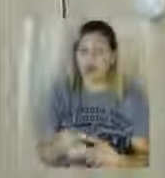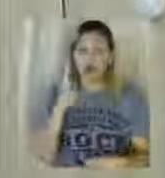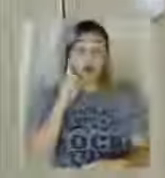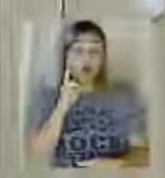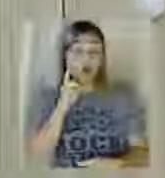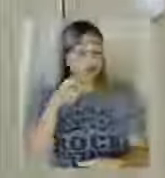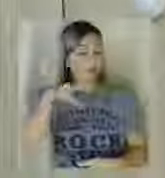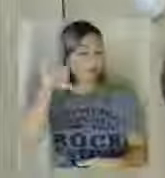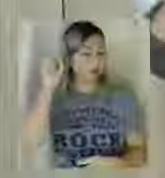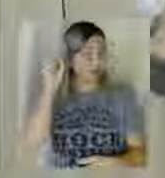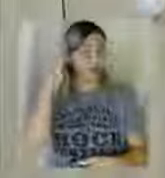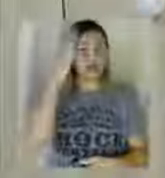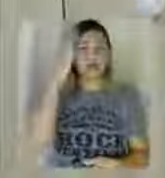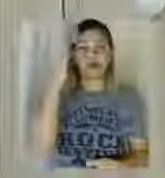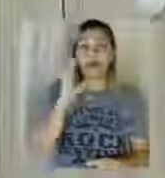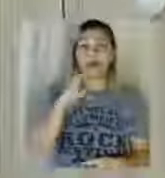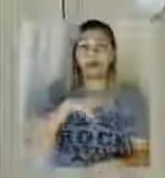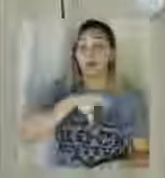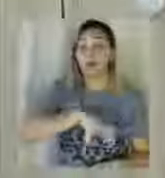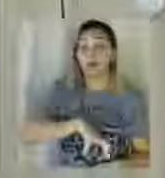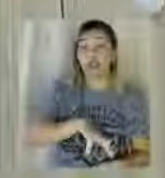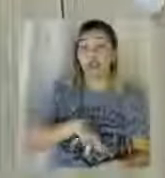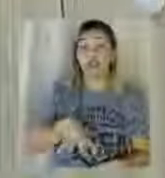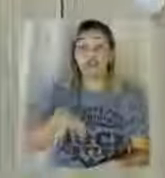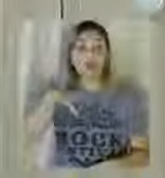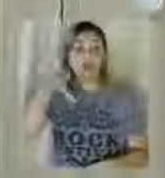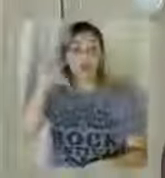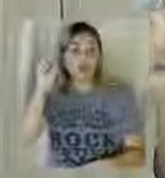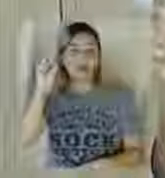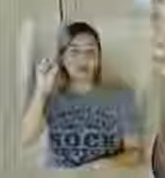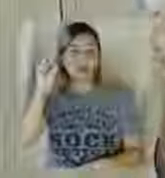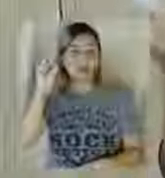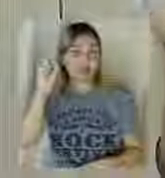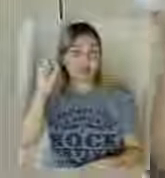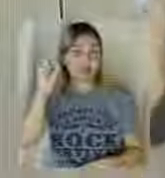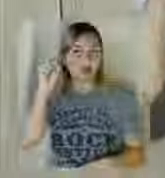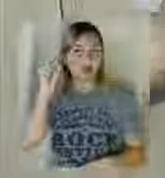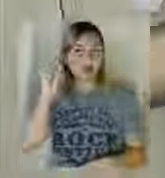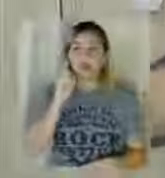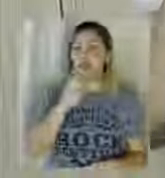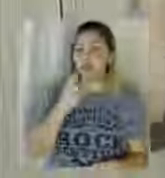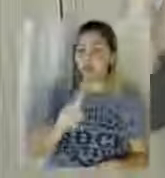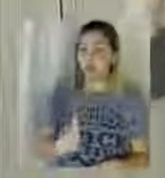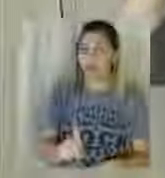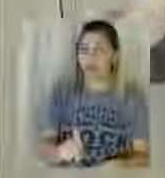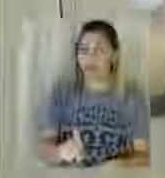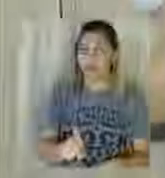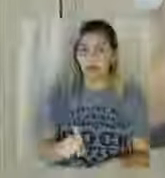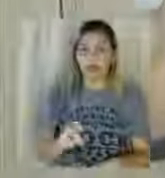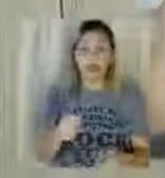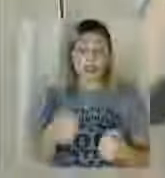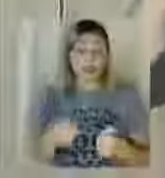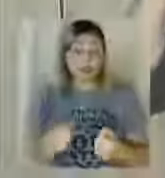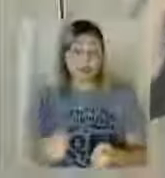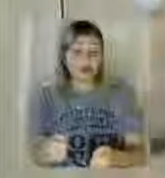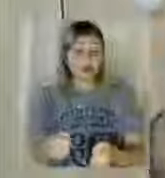escutando informações, mas os surdos não. O que é isso? O que é essa palavra? O que é que significa em português?